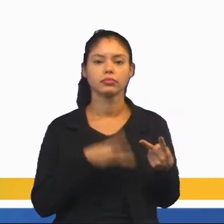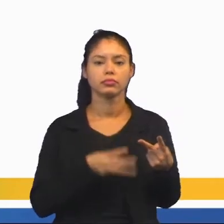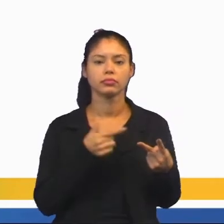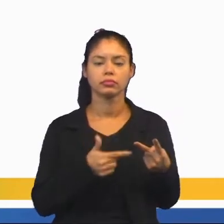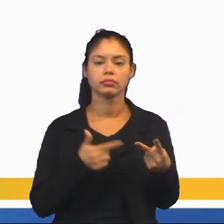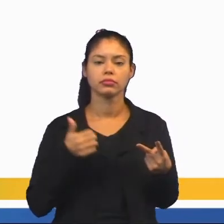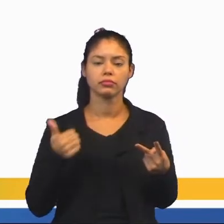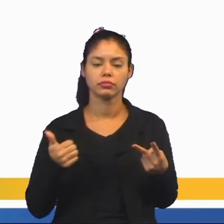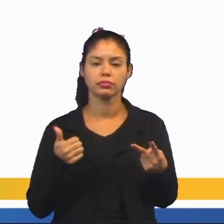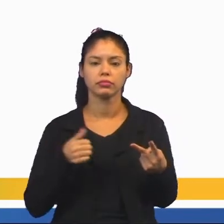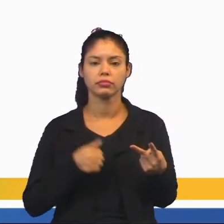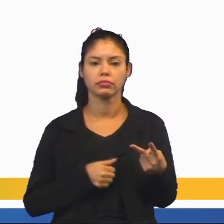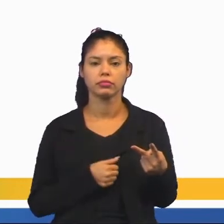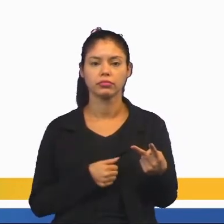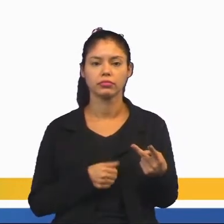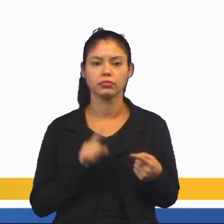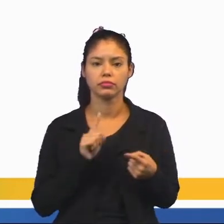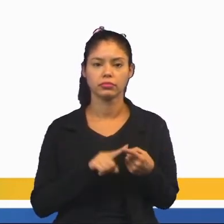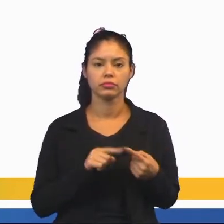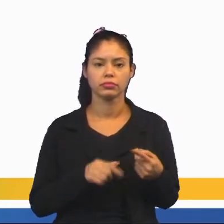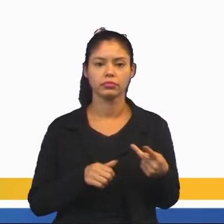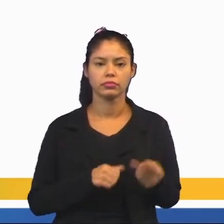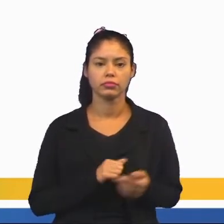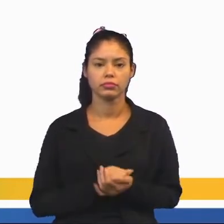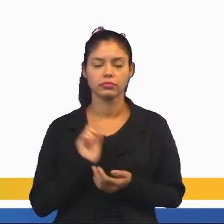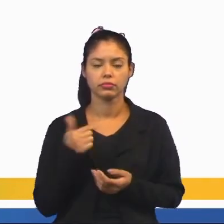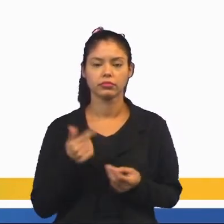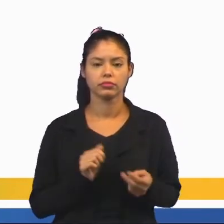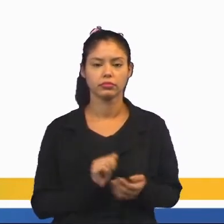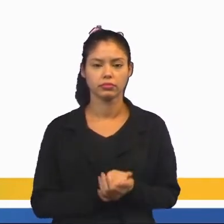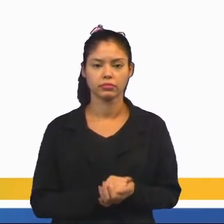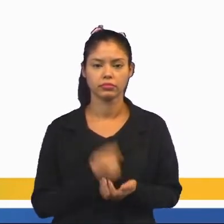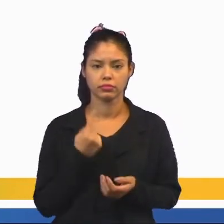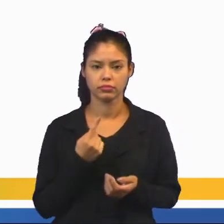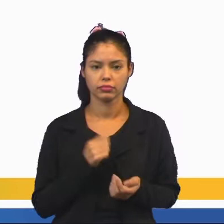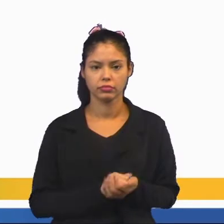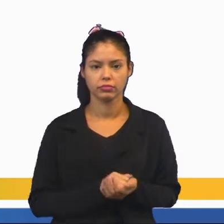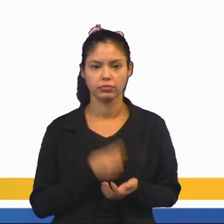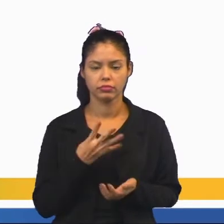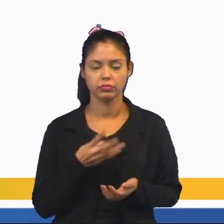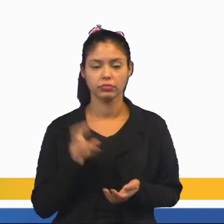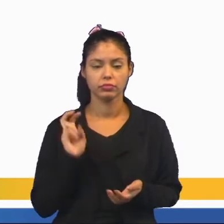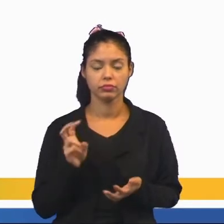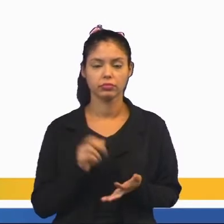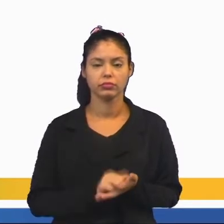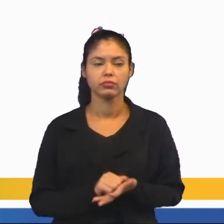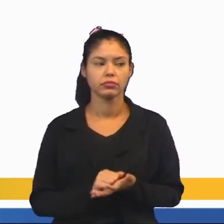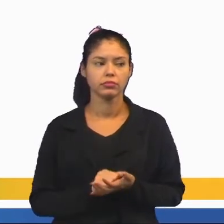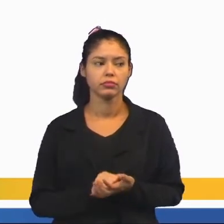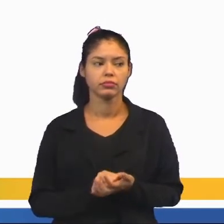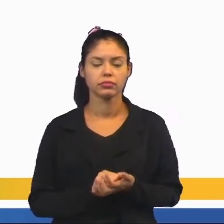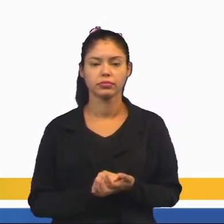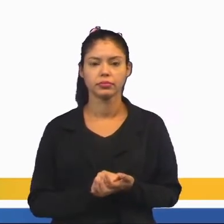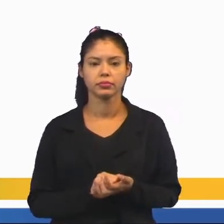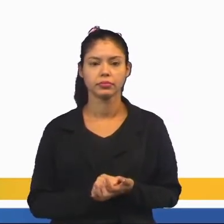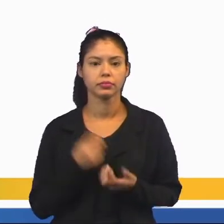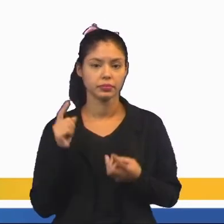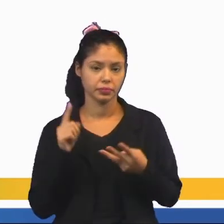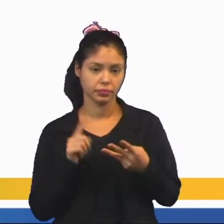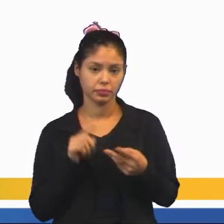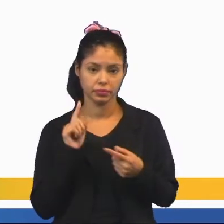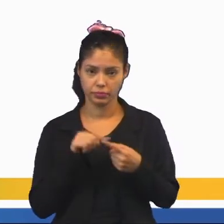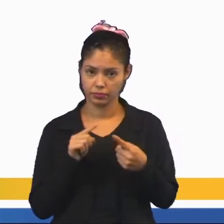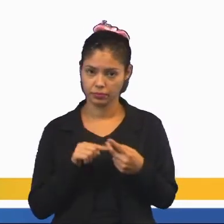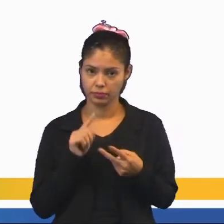temos 300 mais 2. E depois com 1, com 4 e com 5. Os